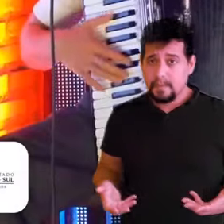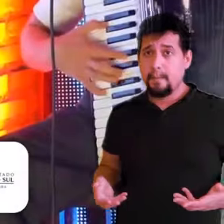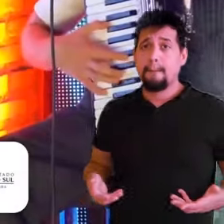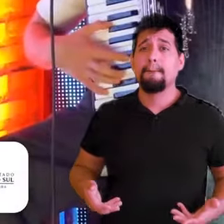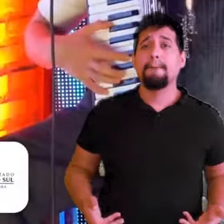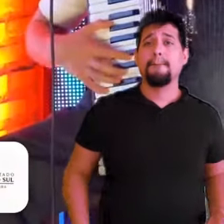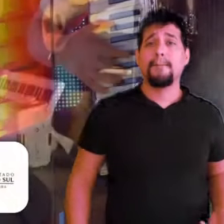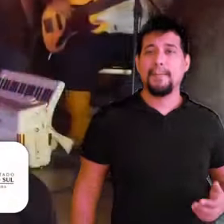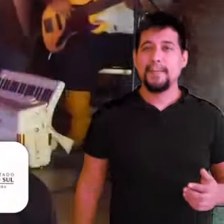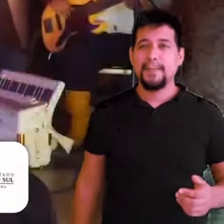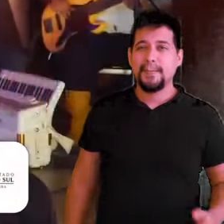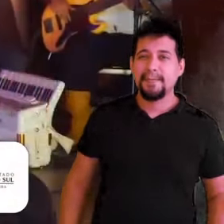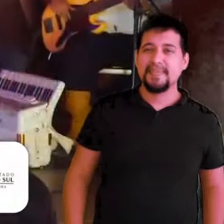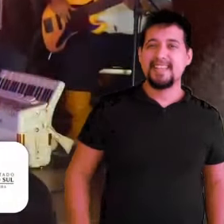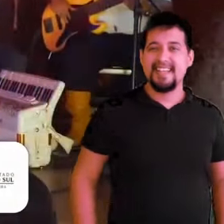estar aqui.